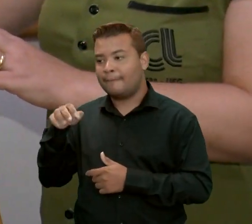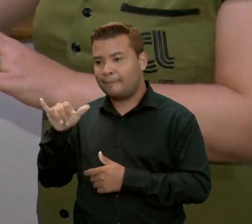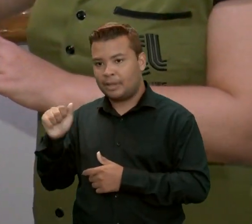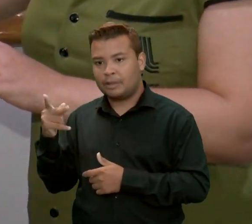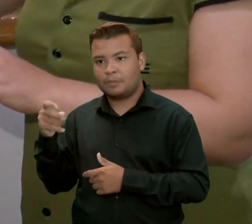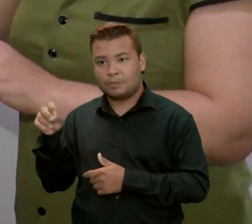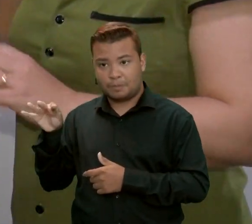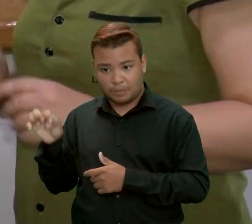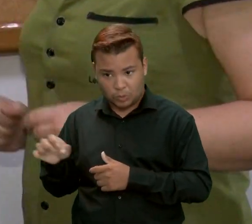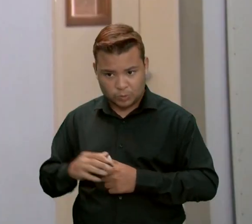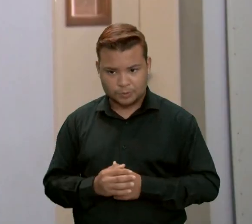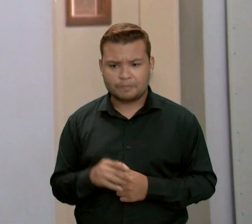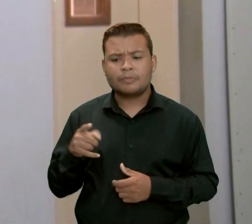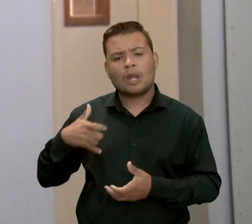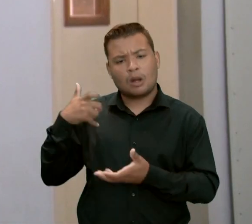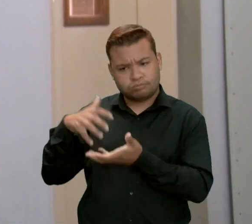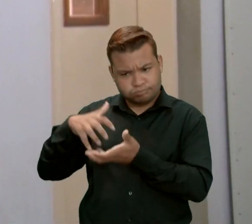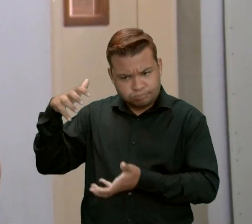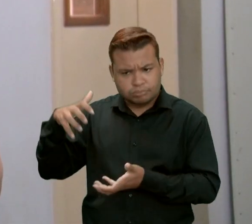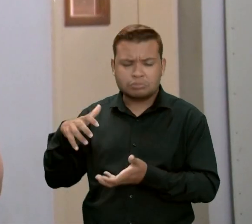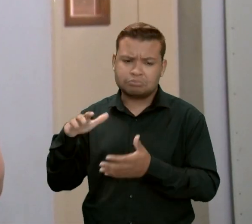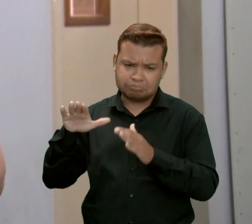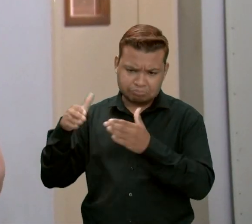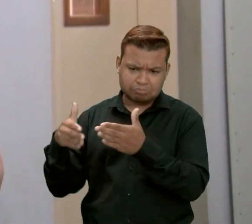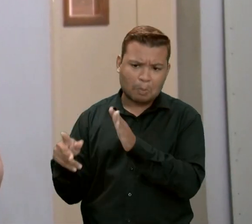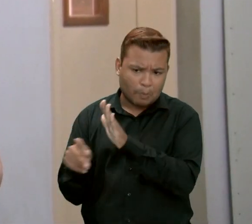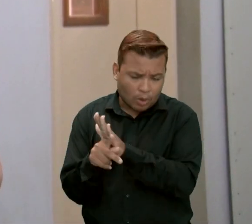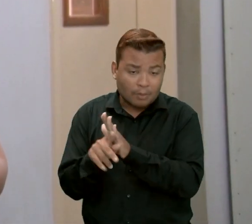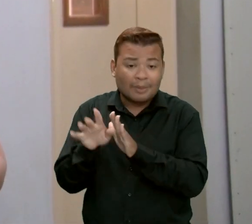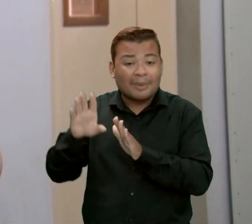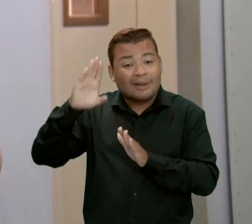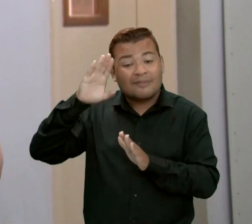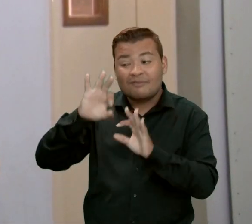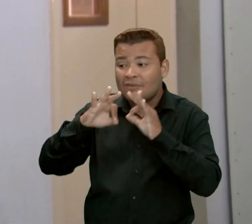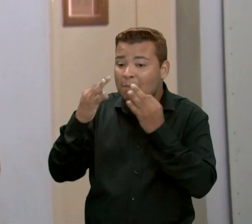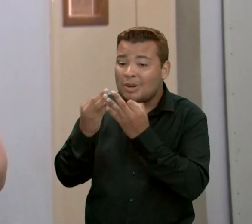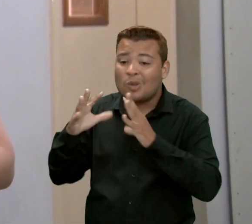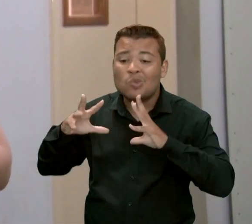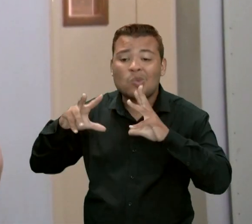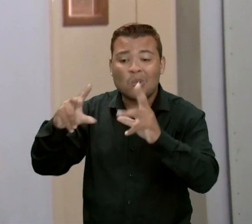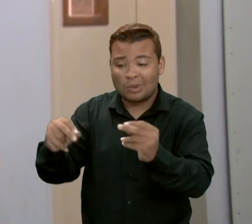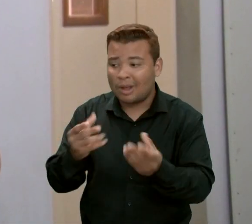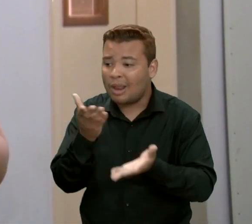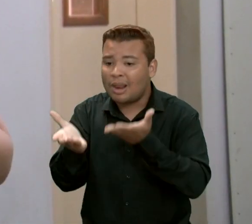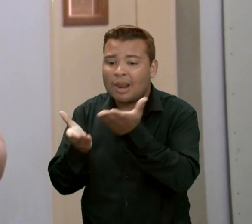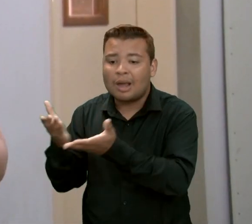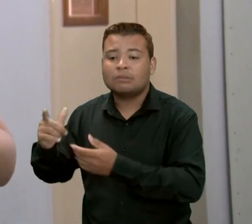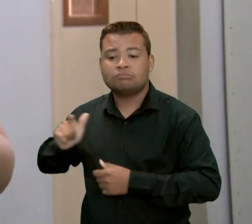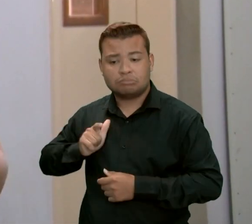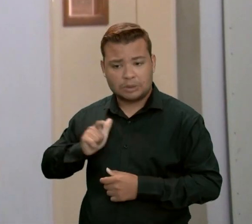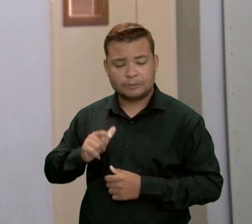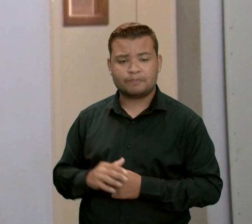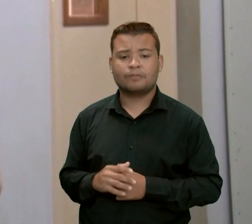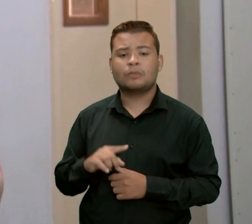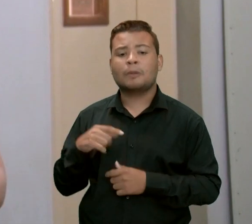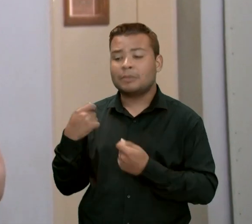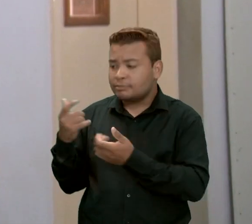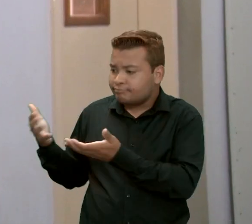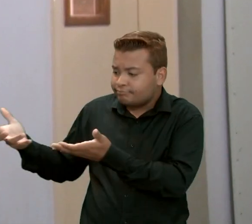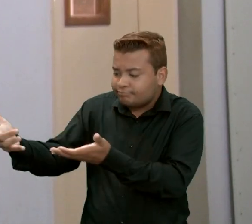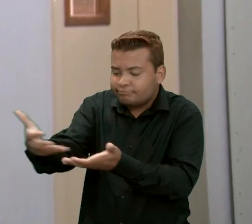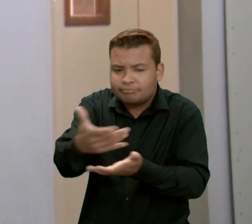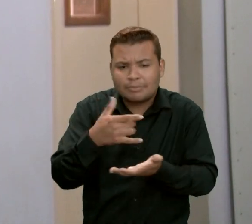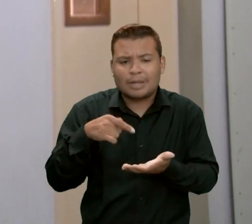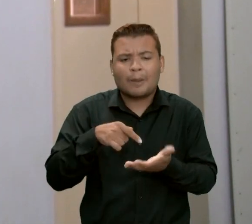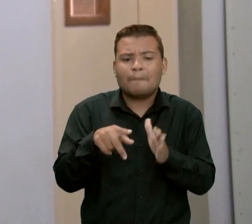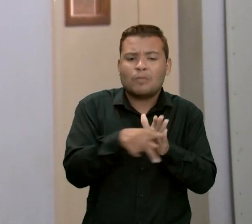eles trabalham com toda a família. Então, a gente precisa arrecadar tanto para o bebê